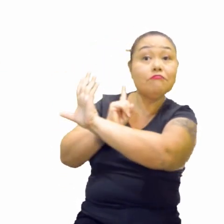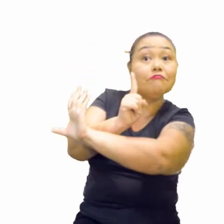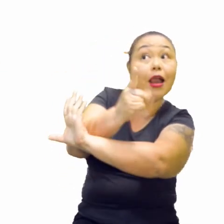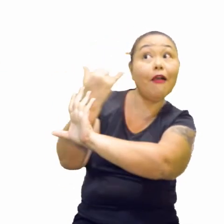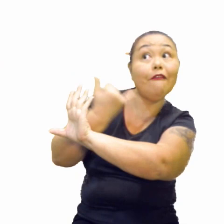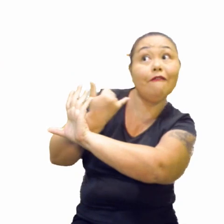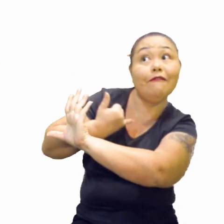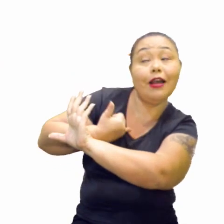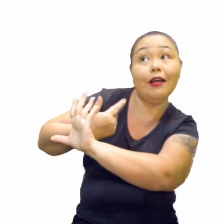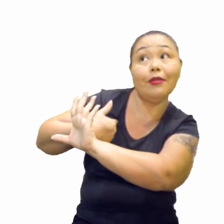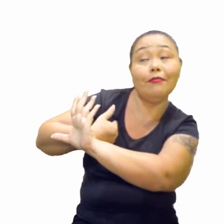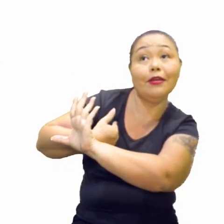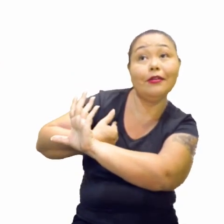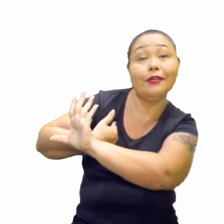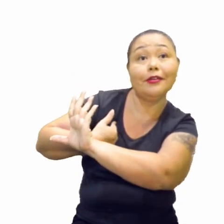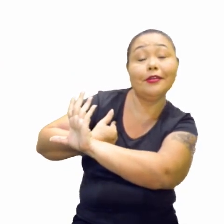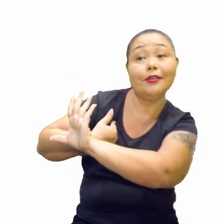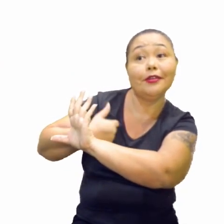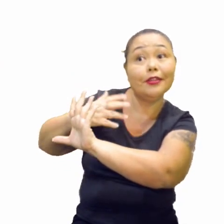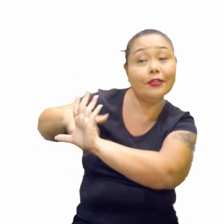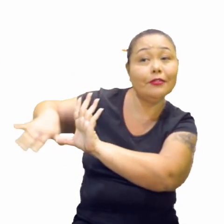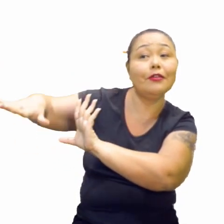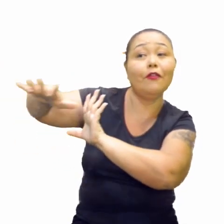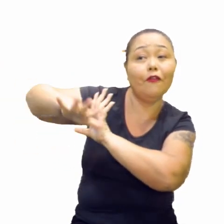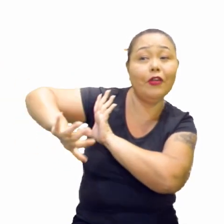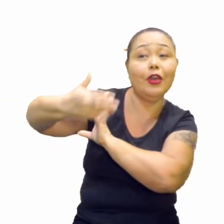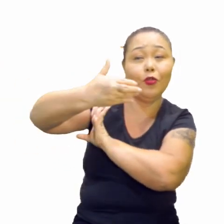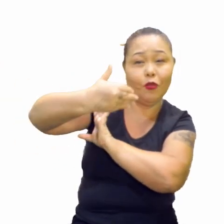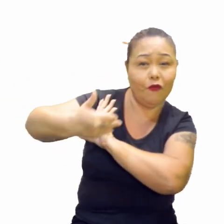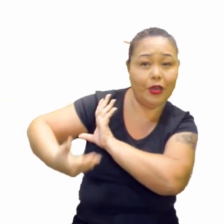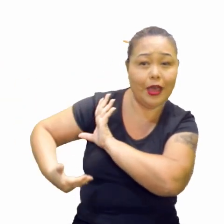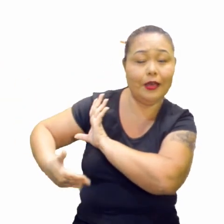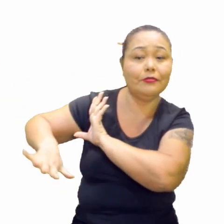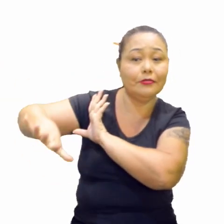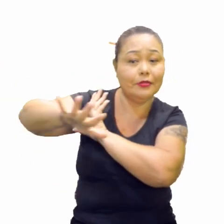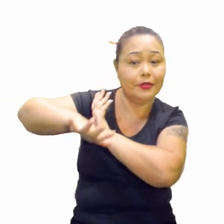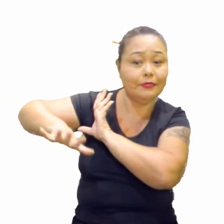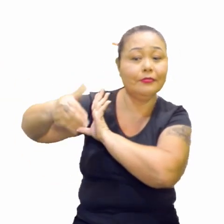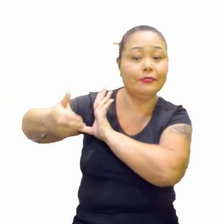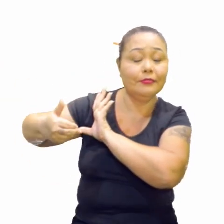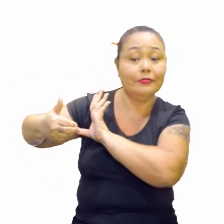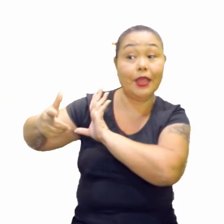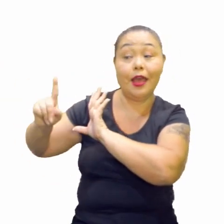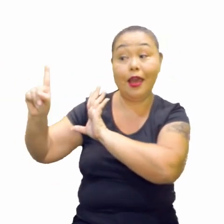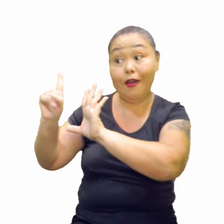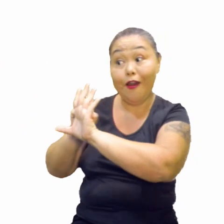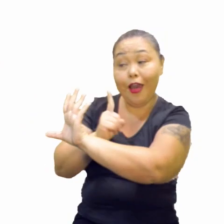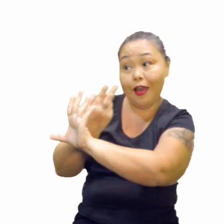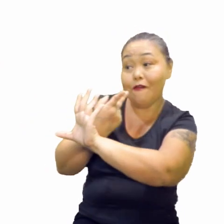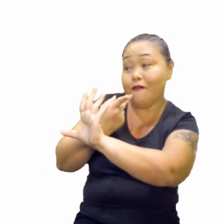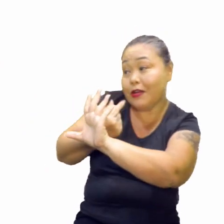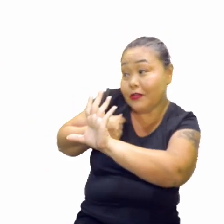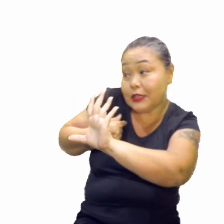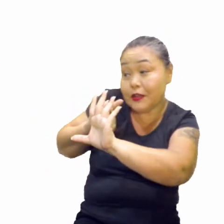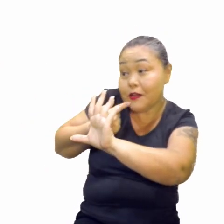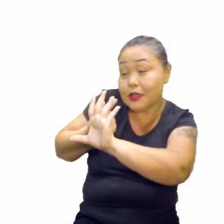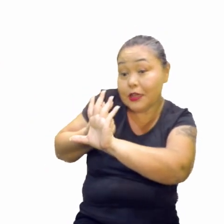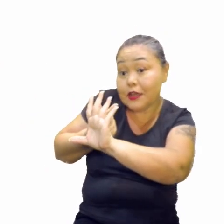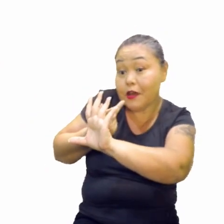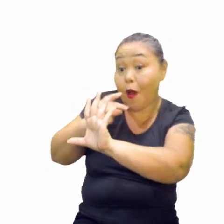Isso dentro do governo, do mercado. O cara fala assim, olha, bicho, eu vou fazer um investimento aqui de milhões.